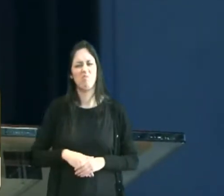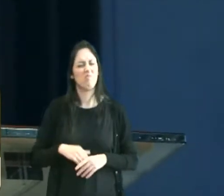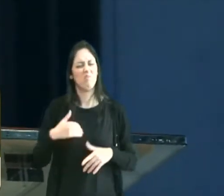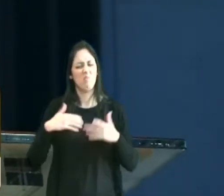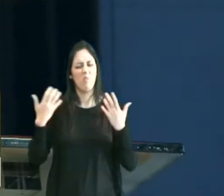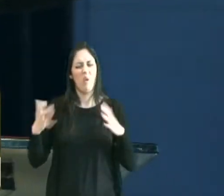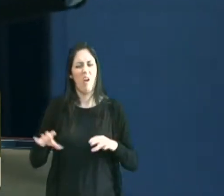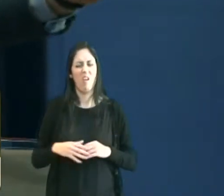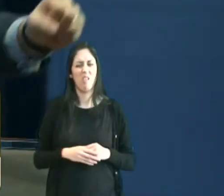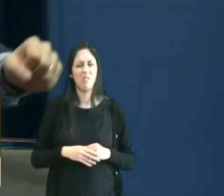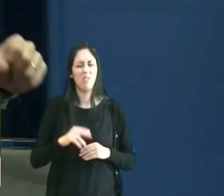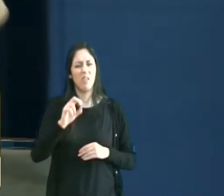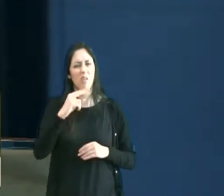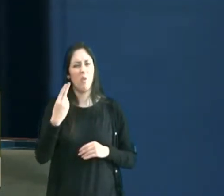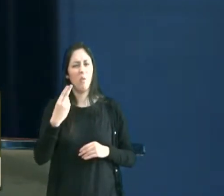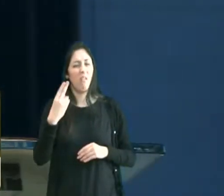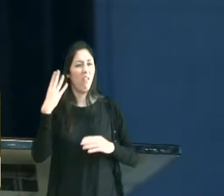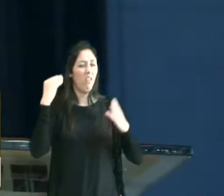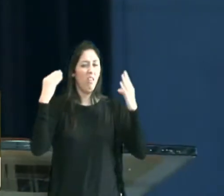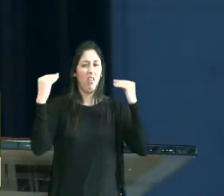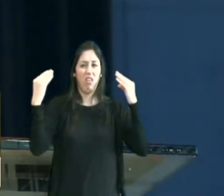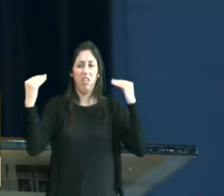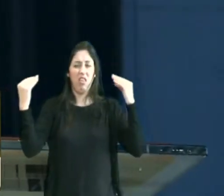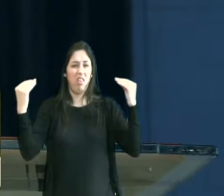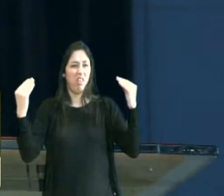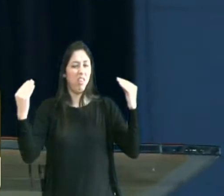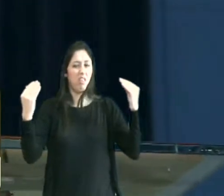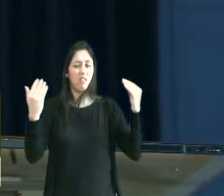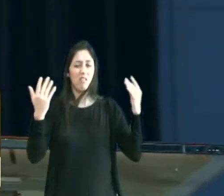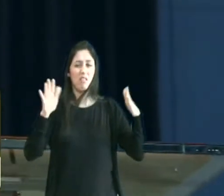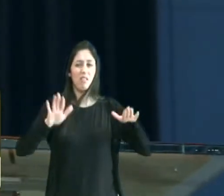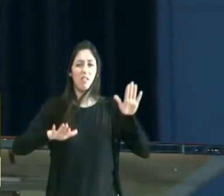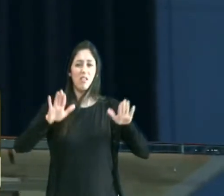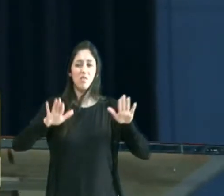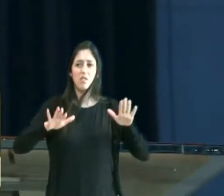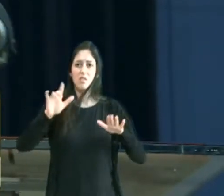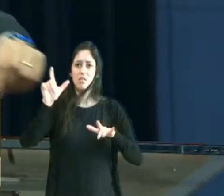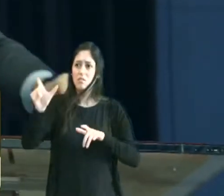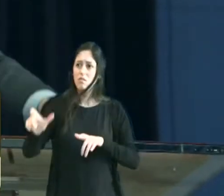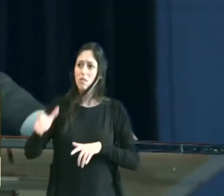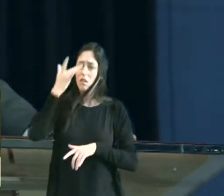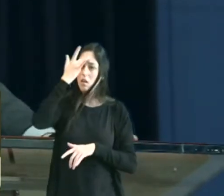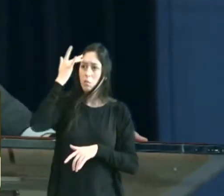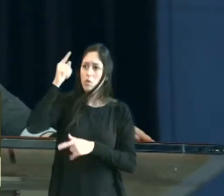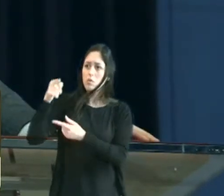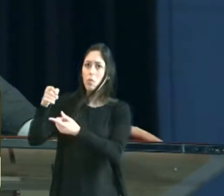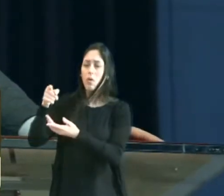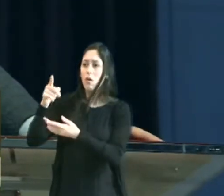novo. Você está ouvindo vozes até mesmo de pessoas que você respeita.